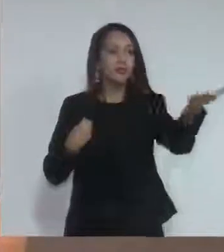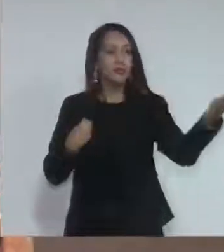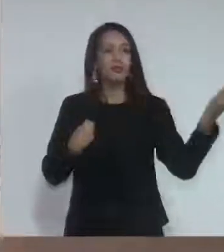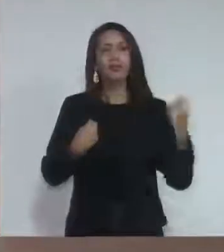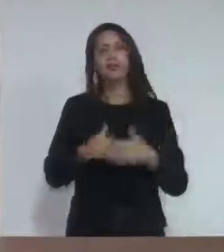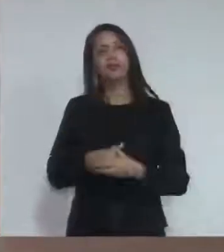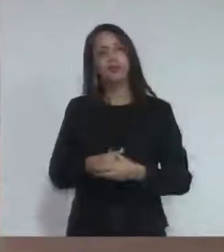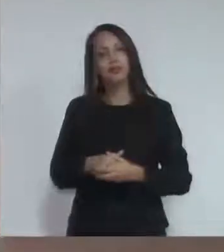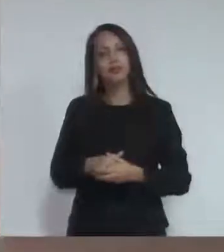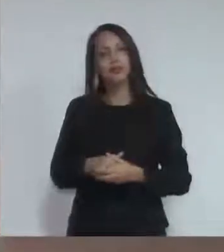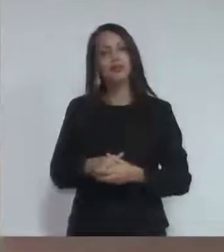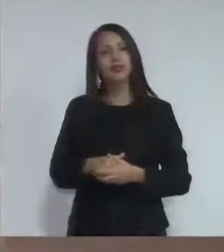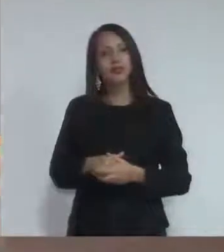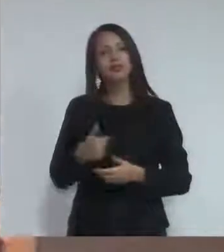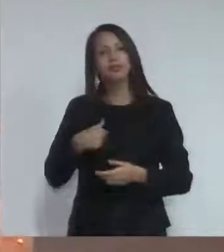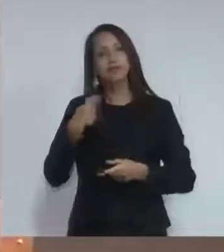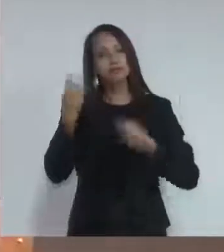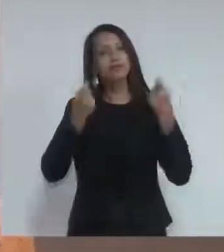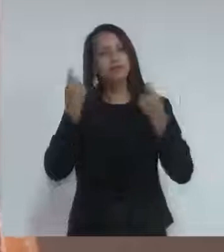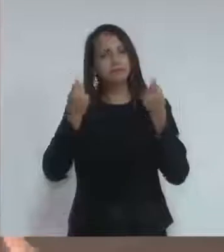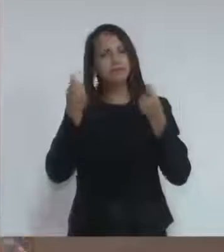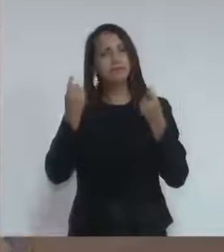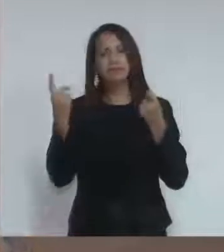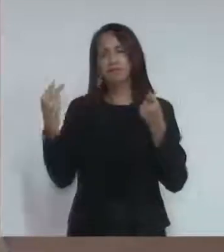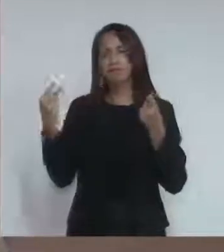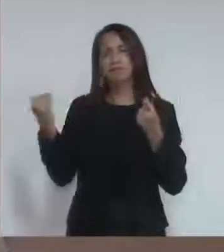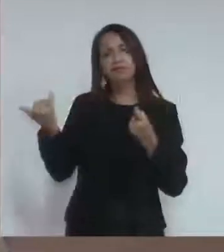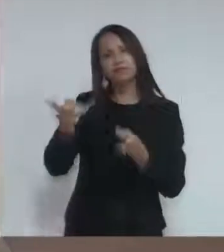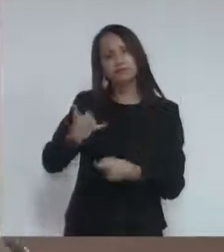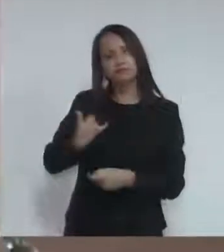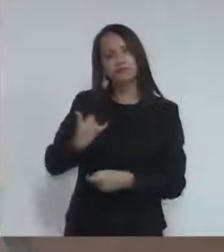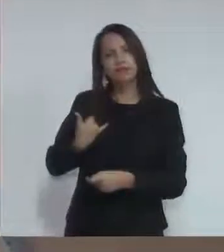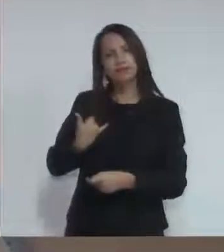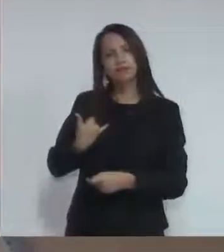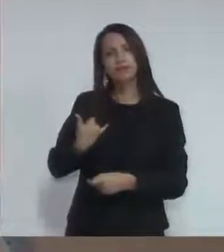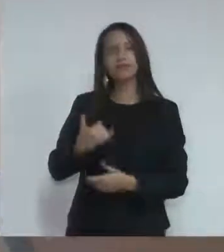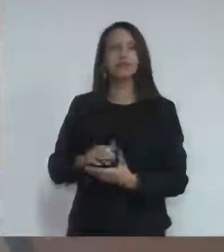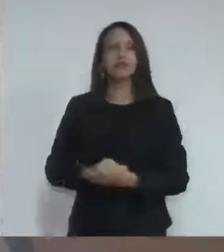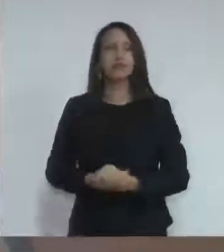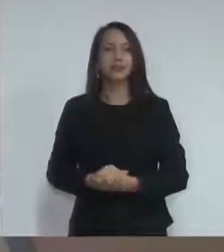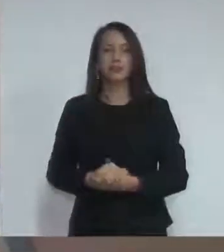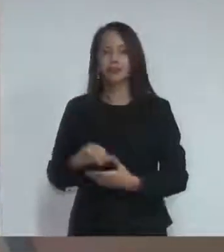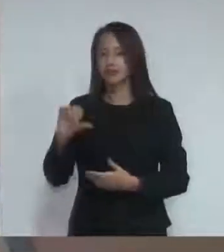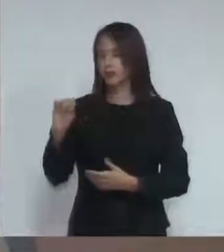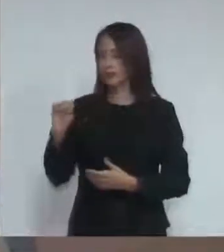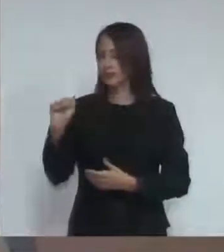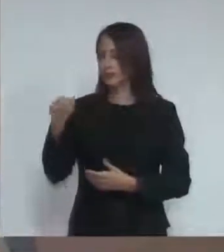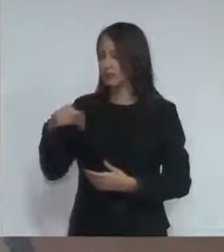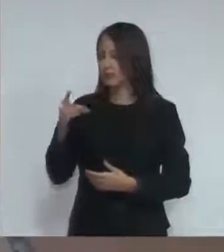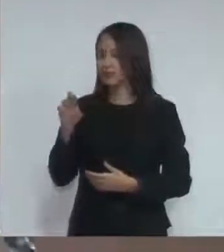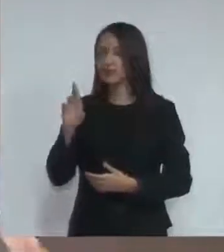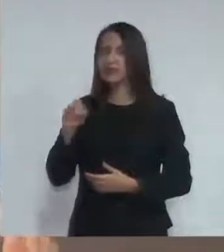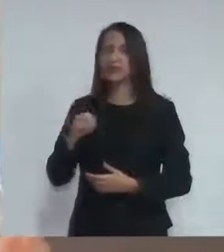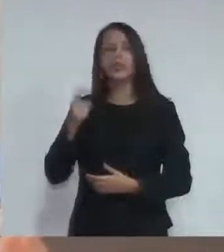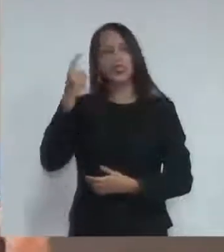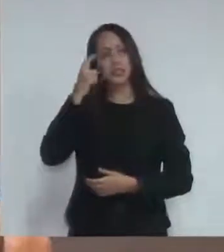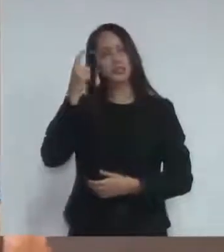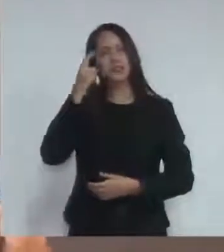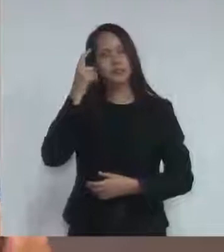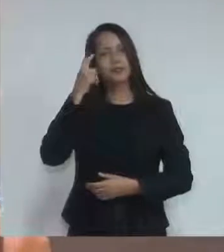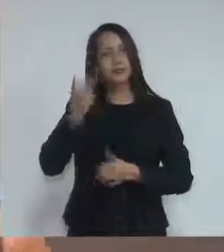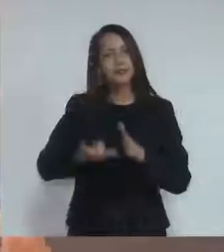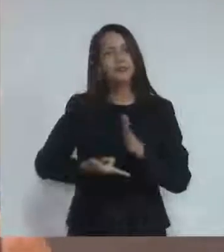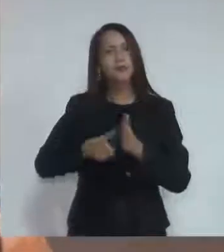e eu fiquei muito preocupado, que ela disse o seguinte, falou assim, Sandro, eu pensei muito antes de trazer o meu filho na